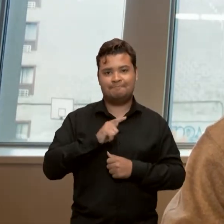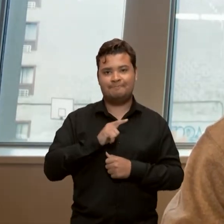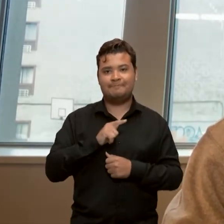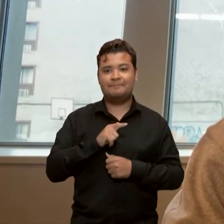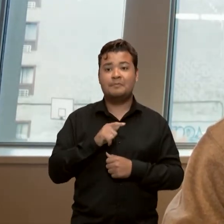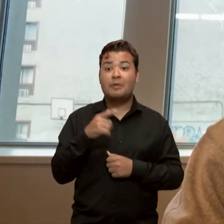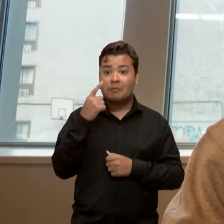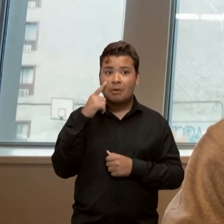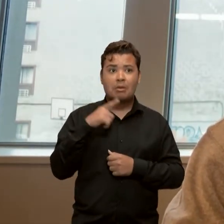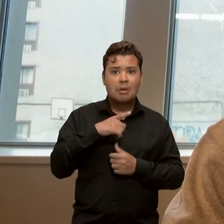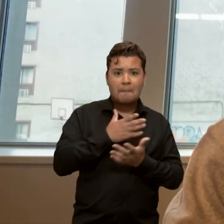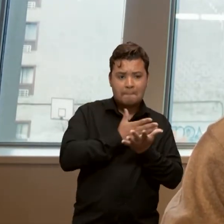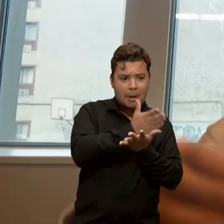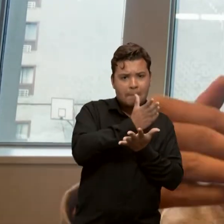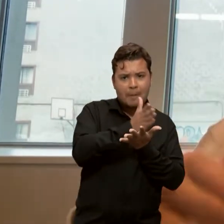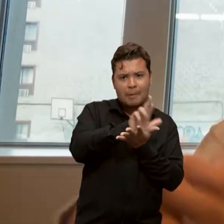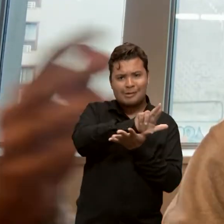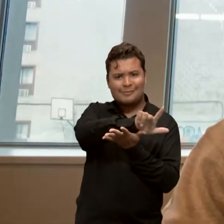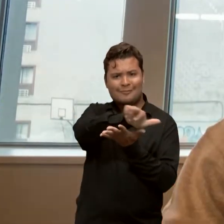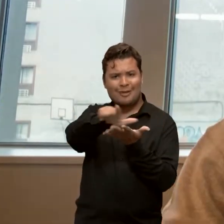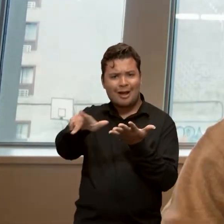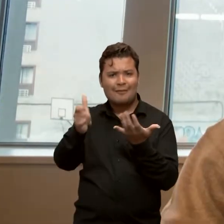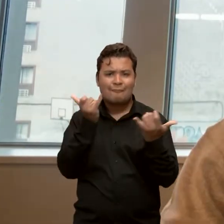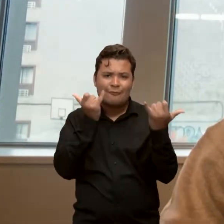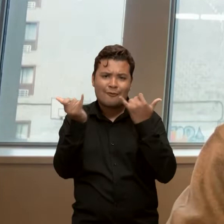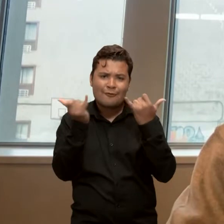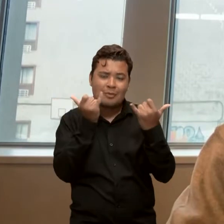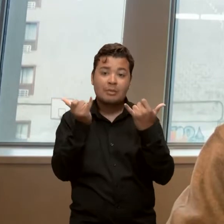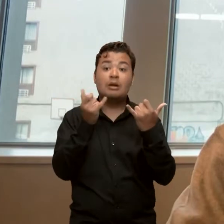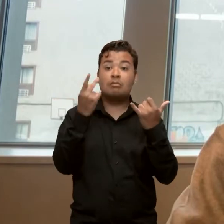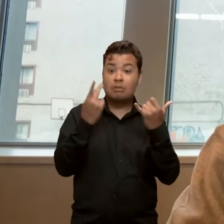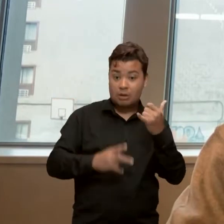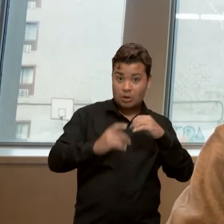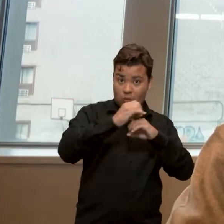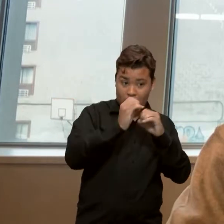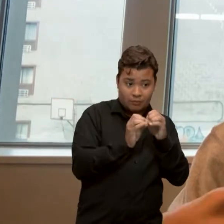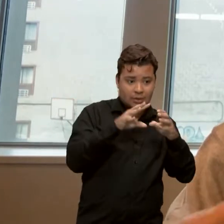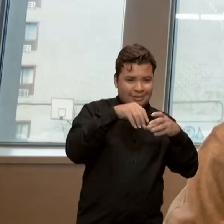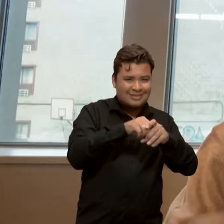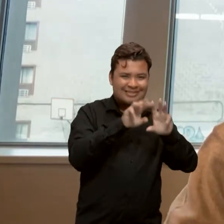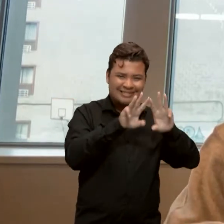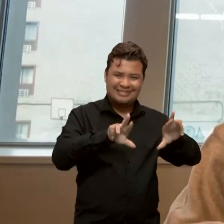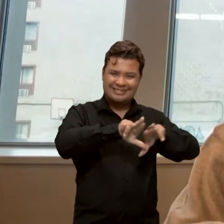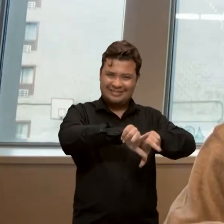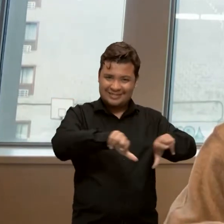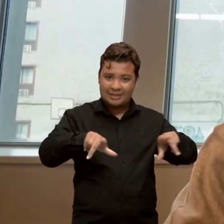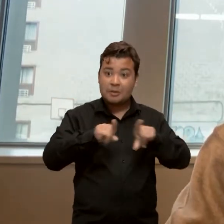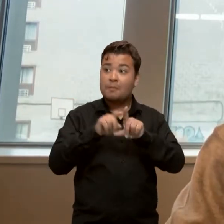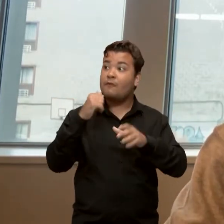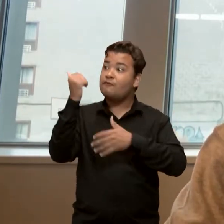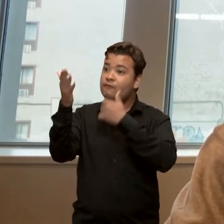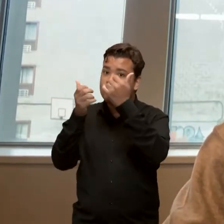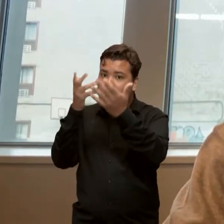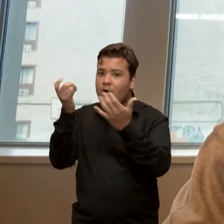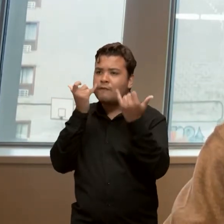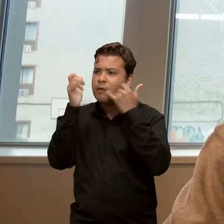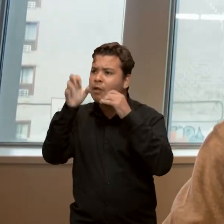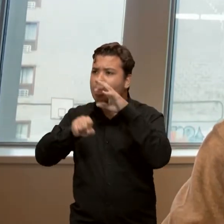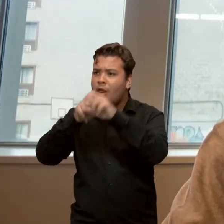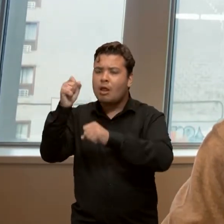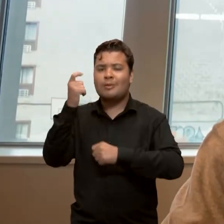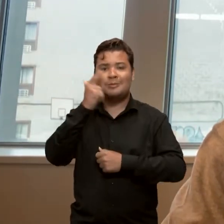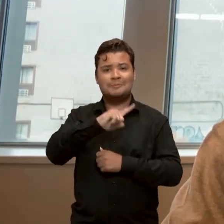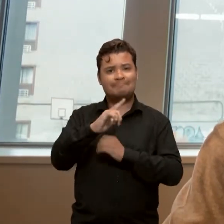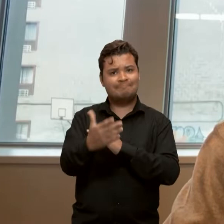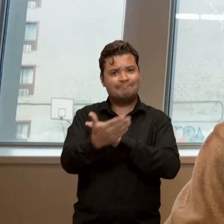esses canais de informações que a gente tem disponíveis dentro da UFG, fora da UFG, por conta própria, a gente consegue formar um caminho de